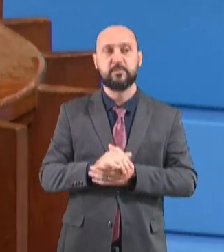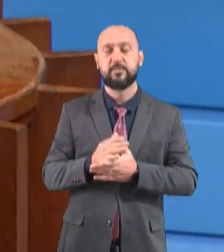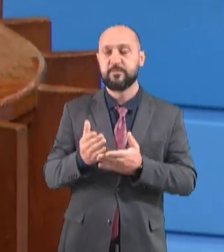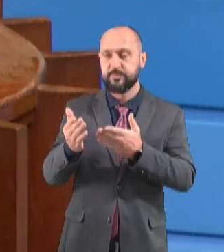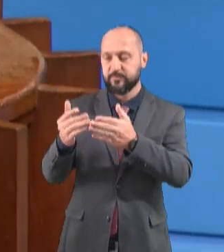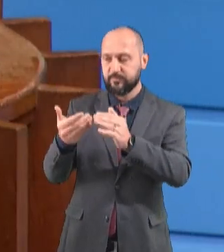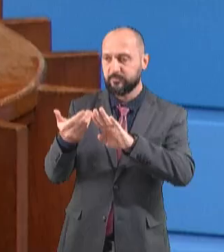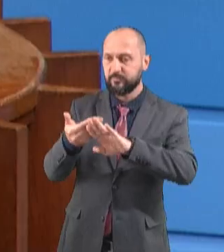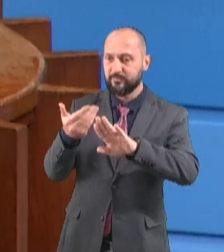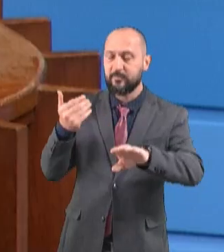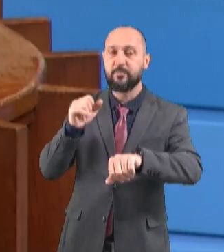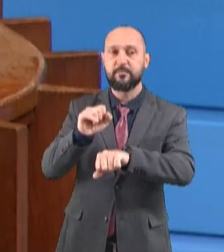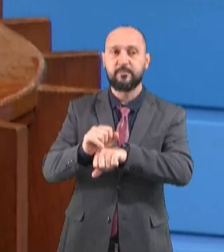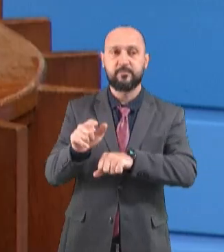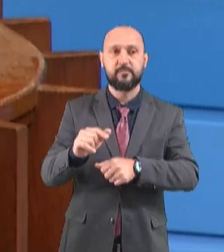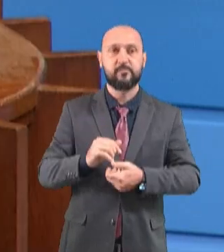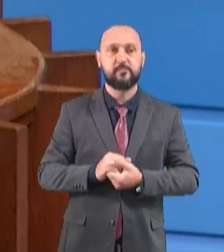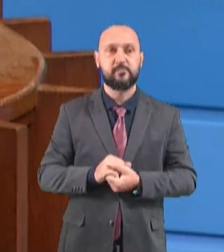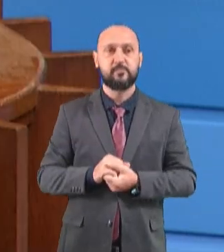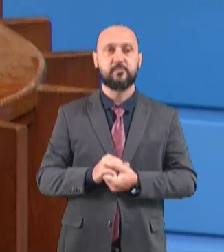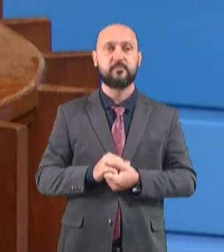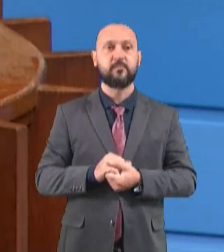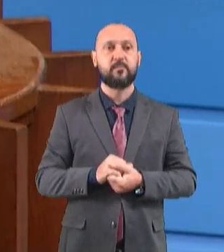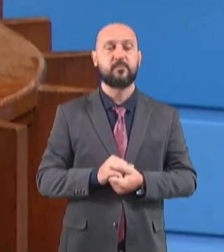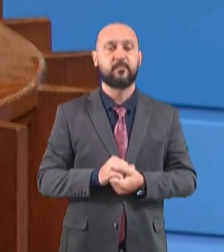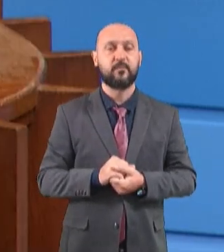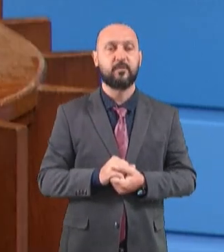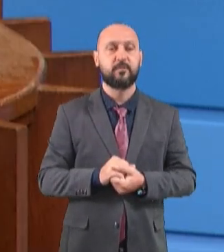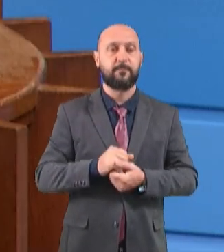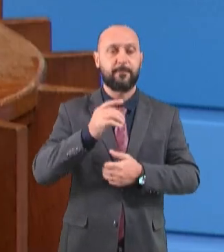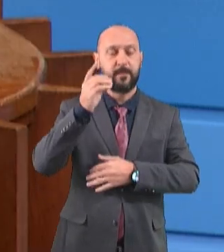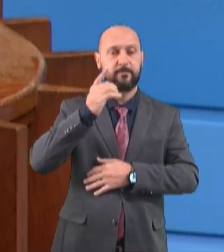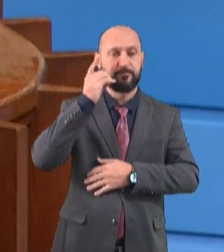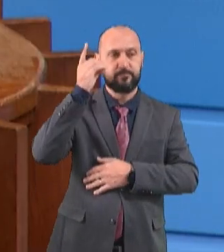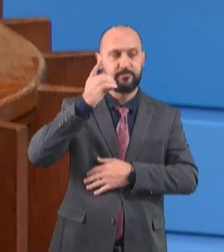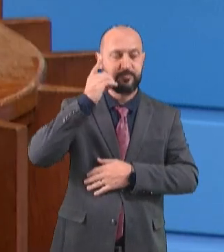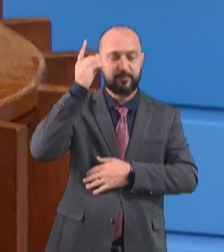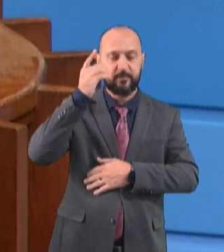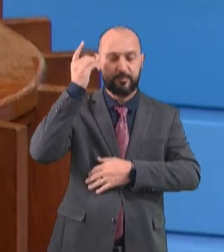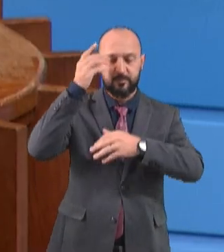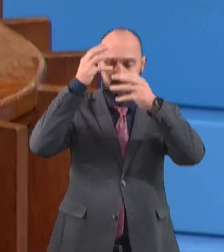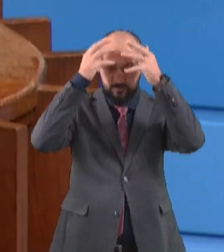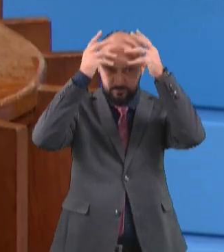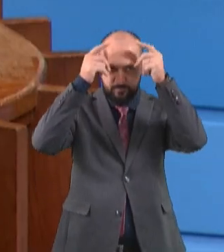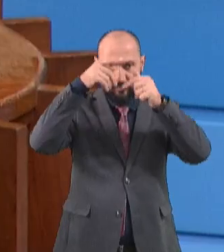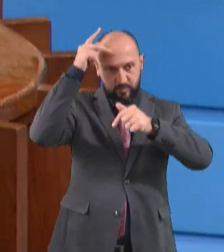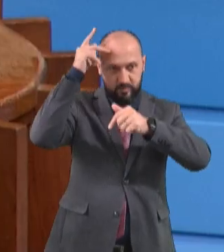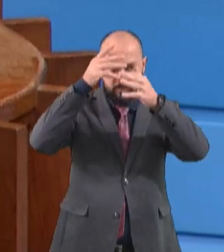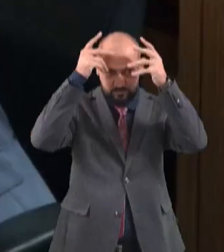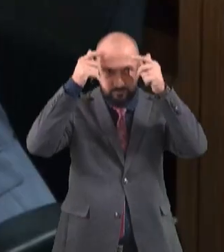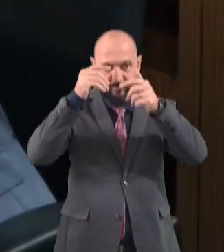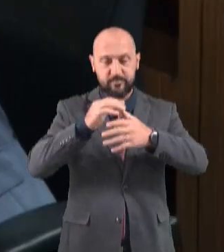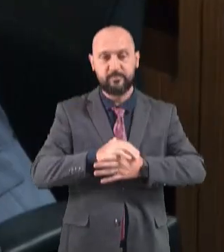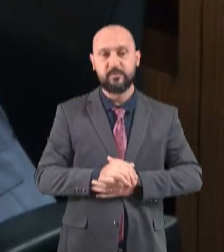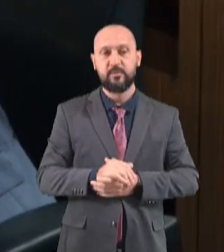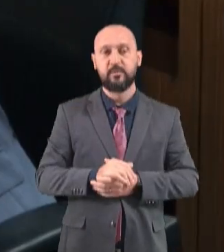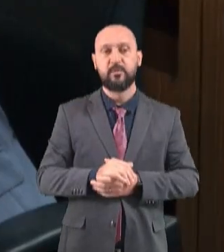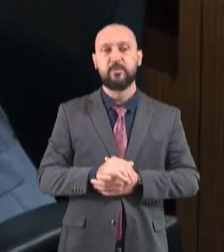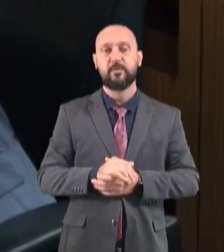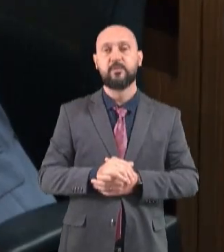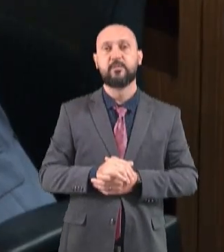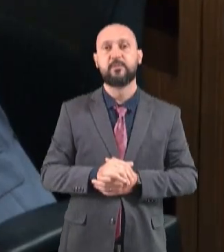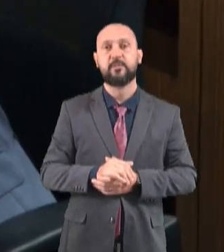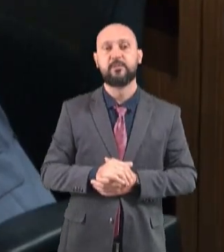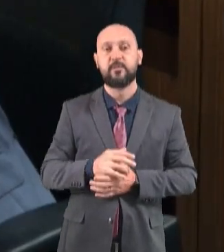toda certeza. Para agora, para ouvi-lo. Deputado Paulo Duarte, desculpa. Vossa